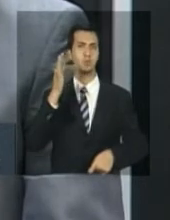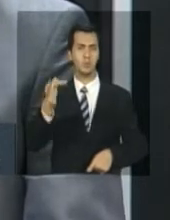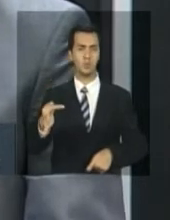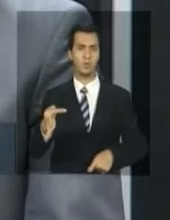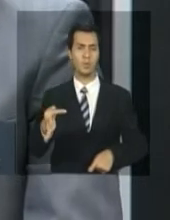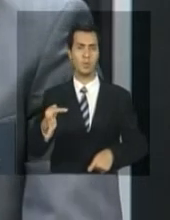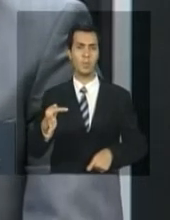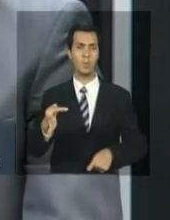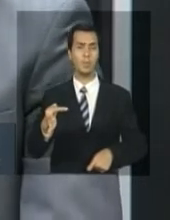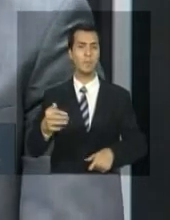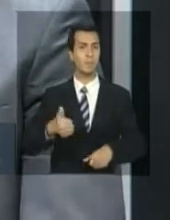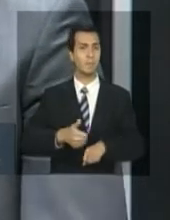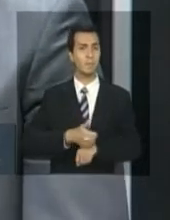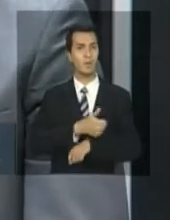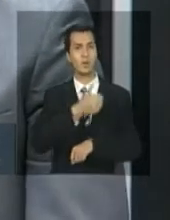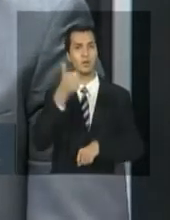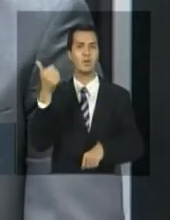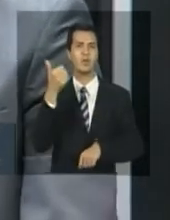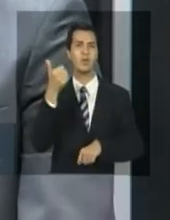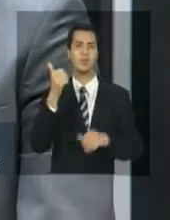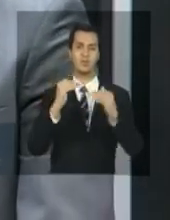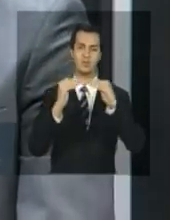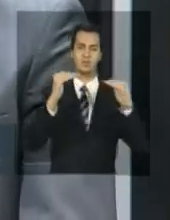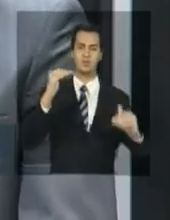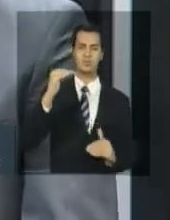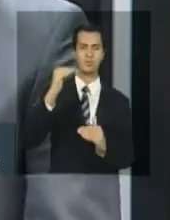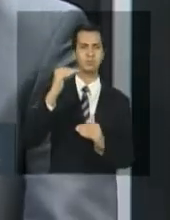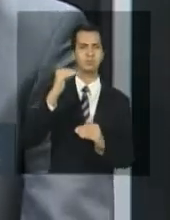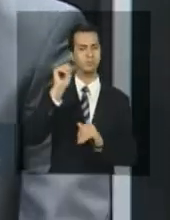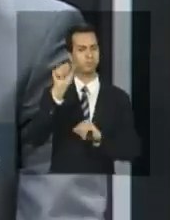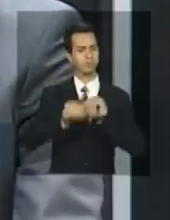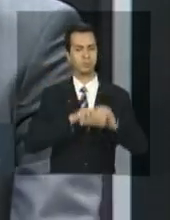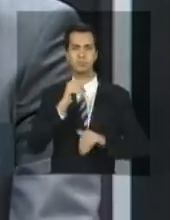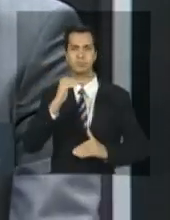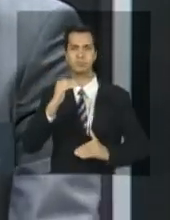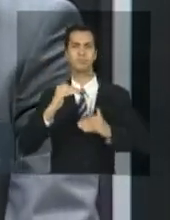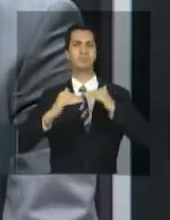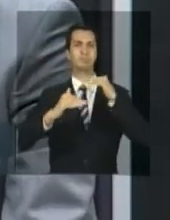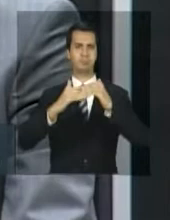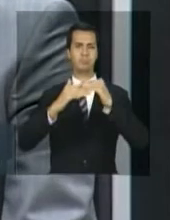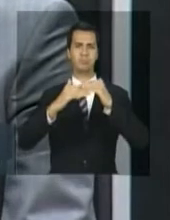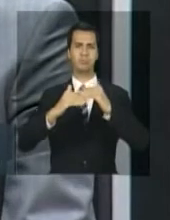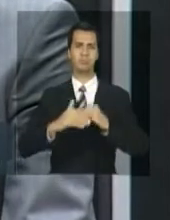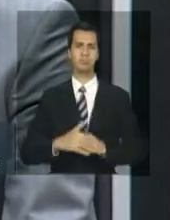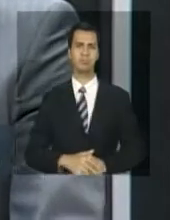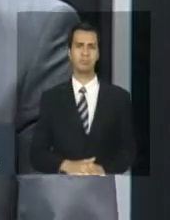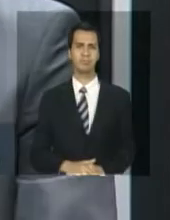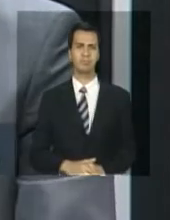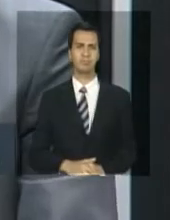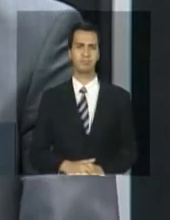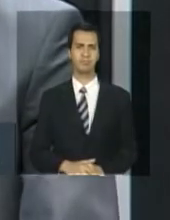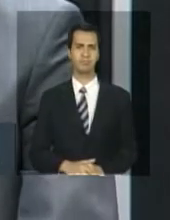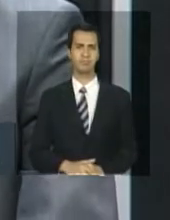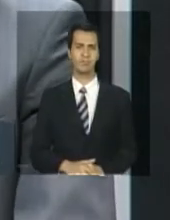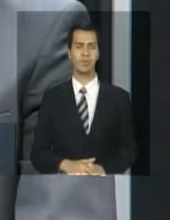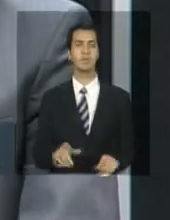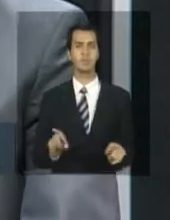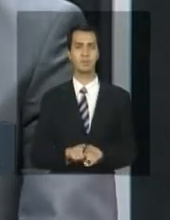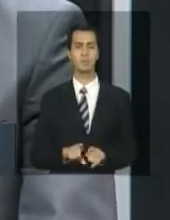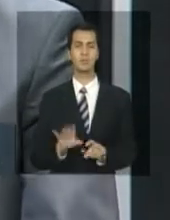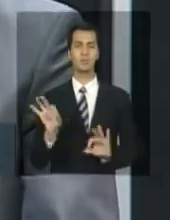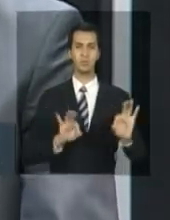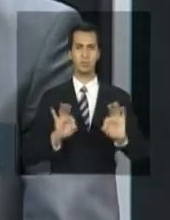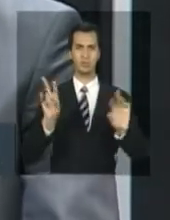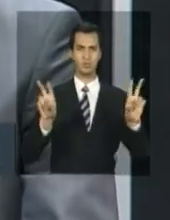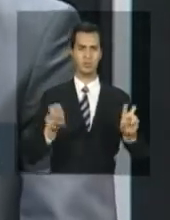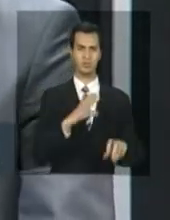das origens da desigualdade em nosso país. O programa CRAC é